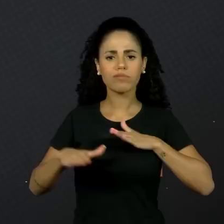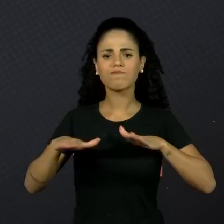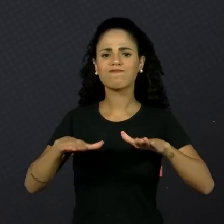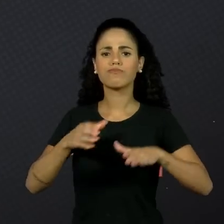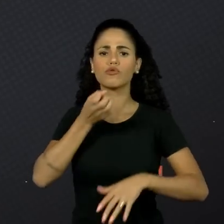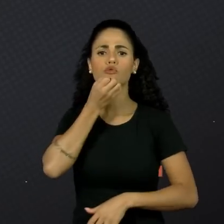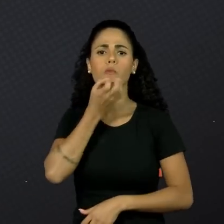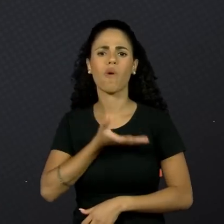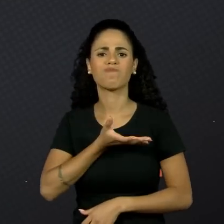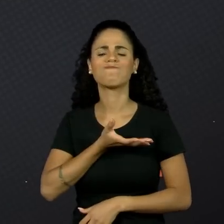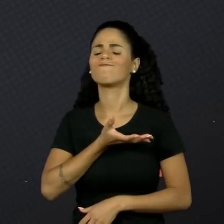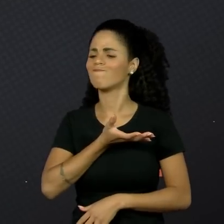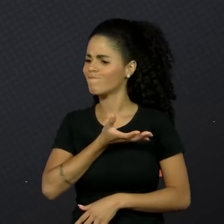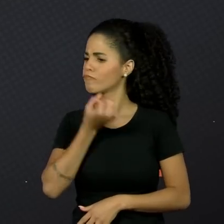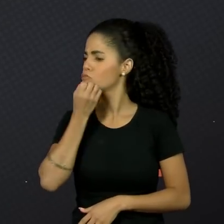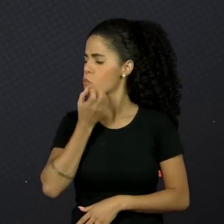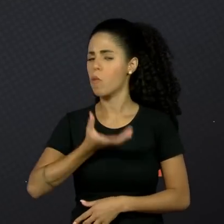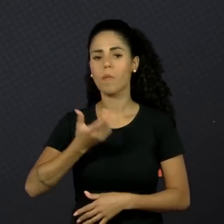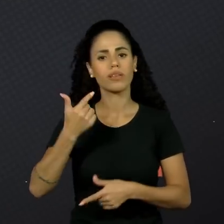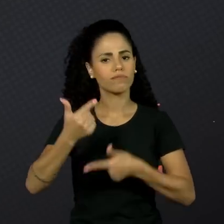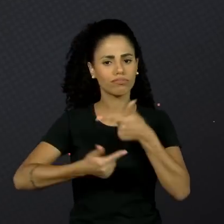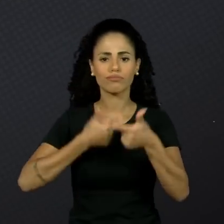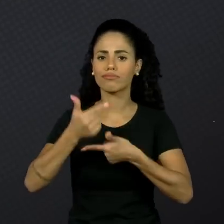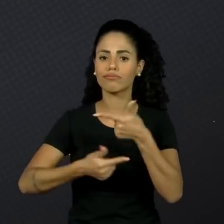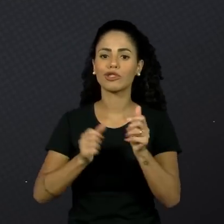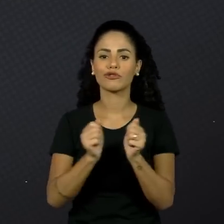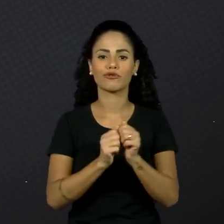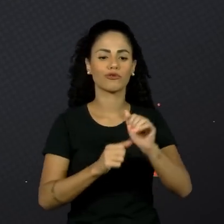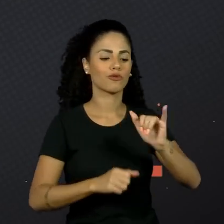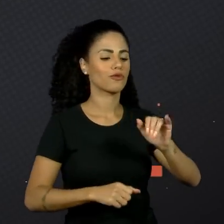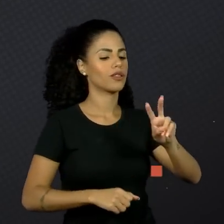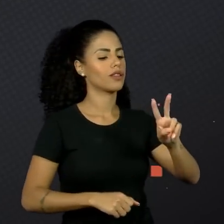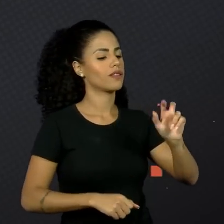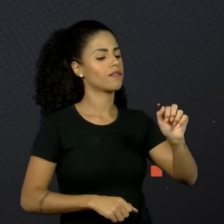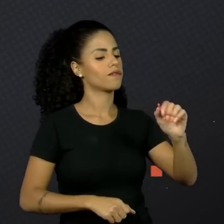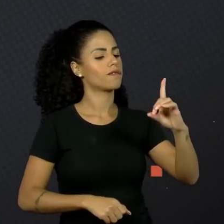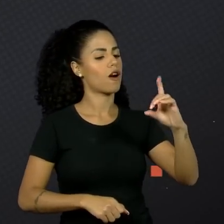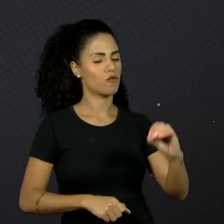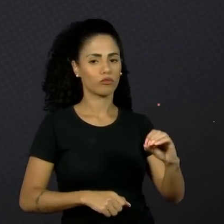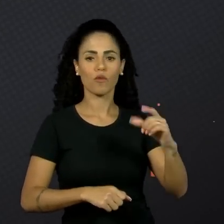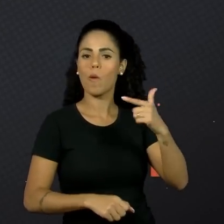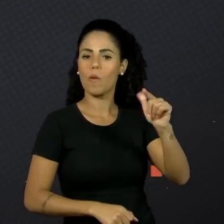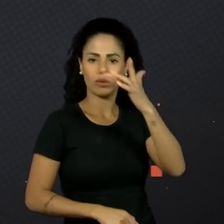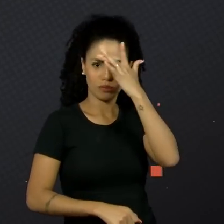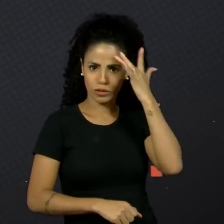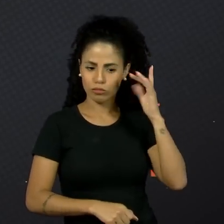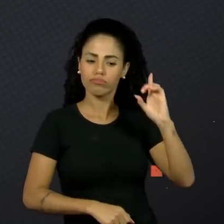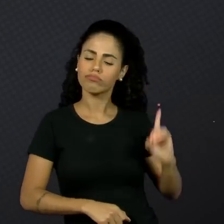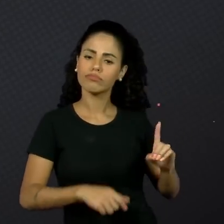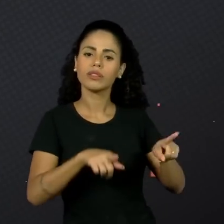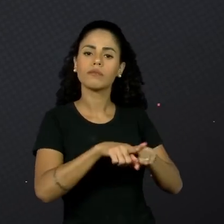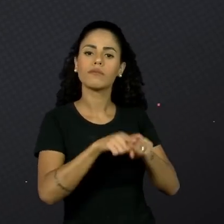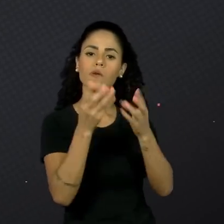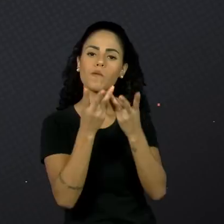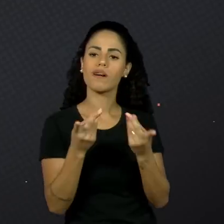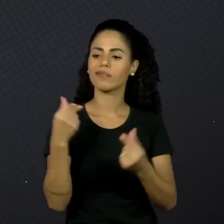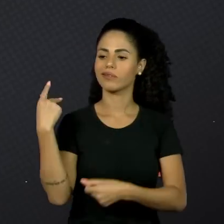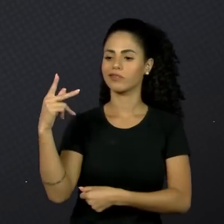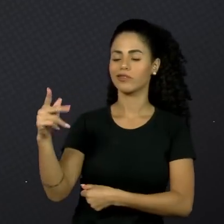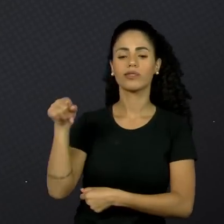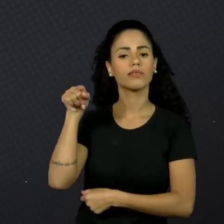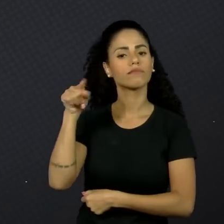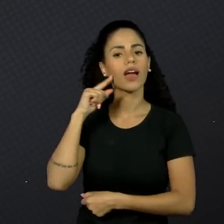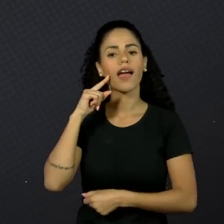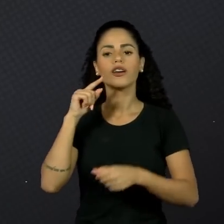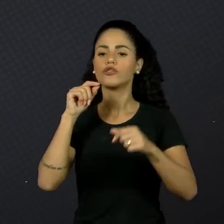bom também, que ele trabalhou muito com o Ivaldo, e também uma outra qualidade dele é compartilhar